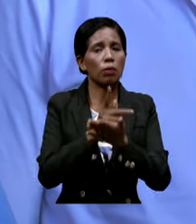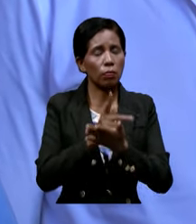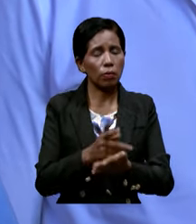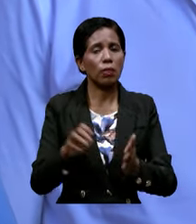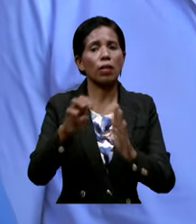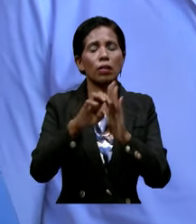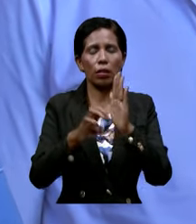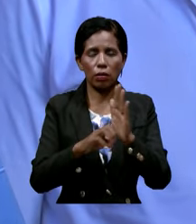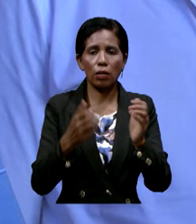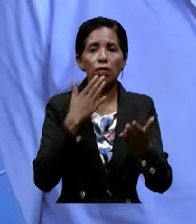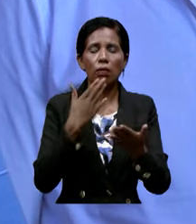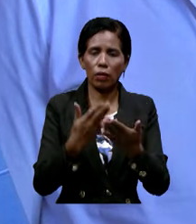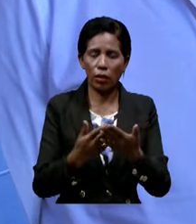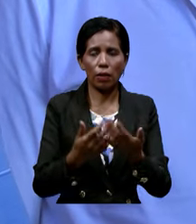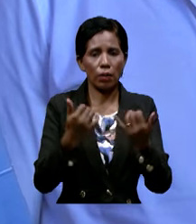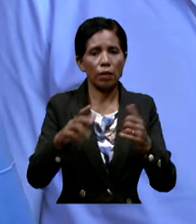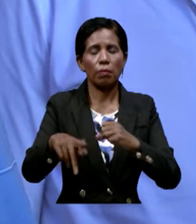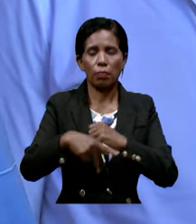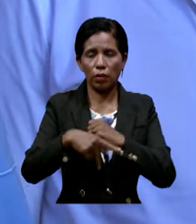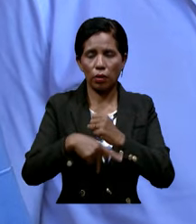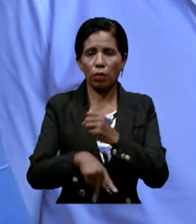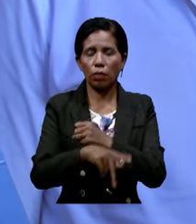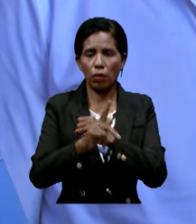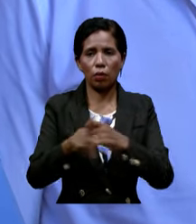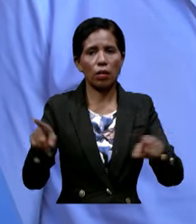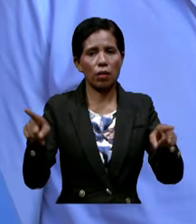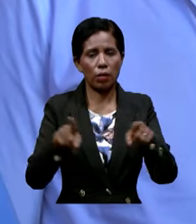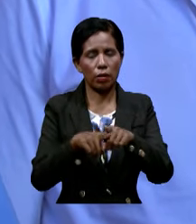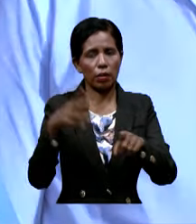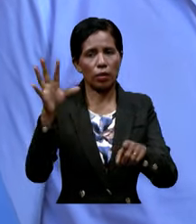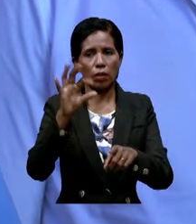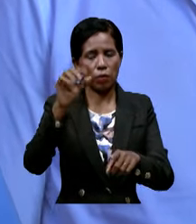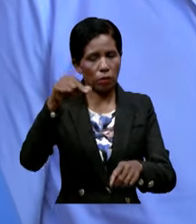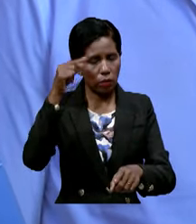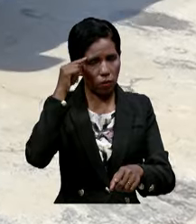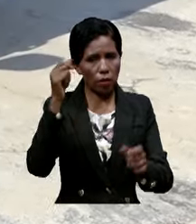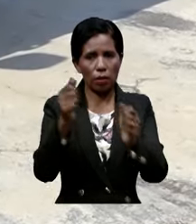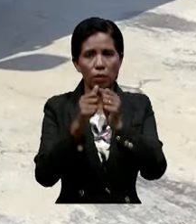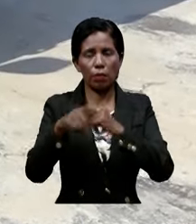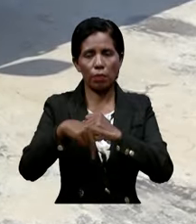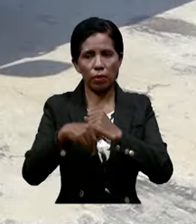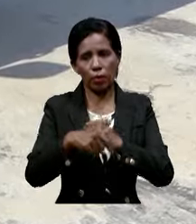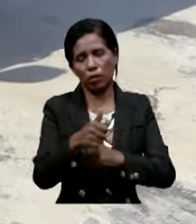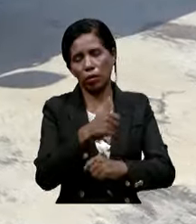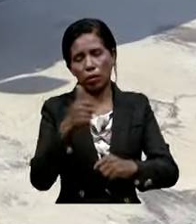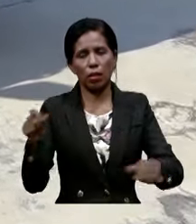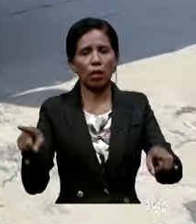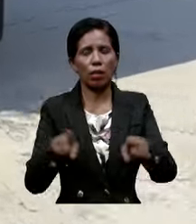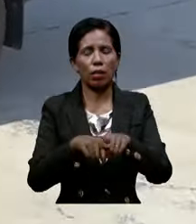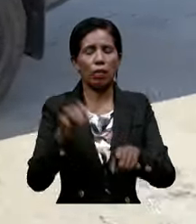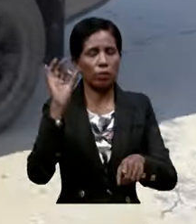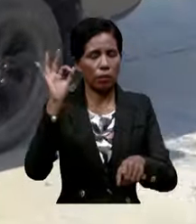nem ele. Dada o né partido Kuntu sai nessa na posição e a nono governo, a moto com o partido Siracelo canessan,